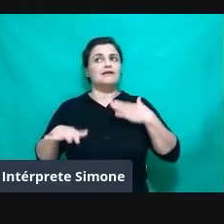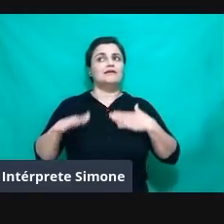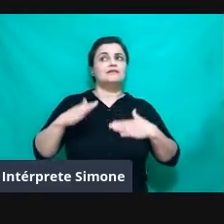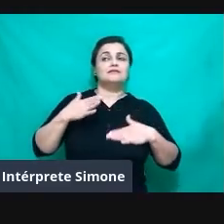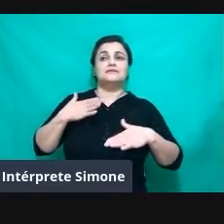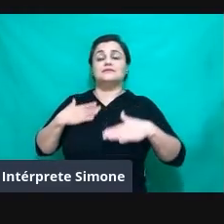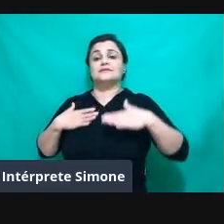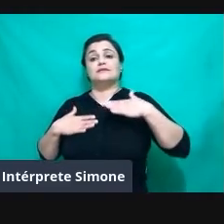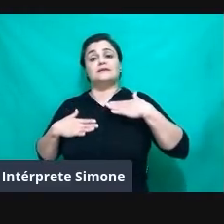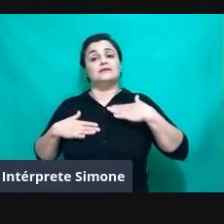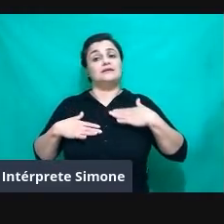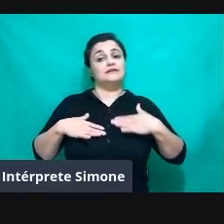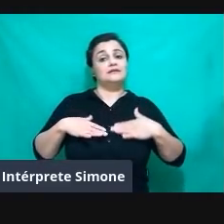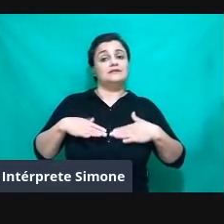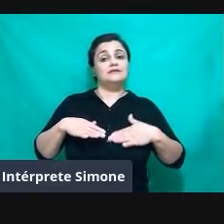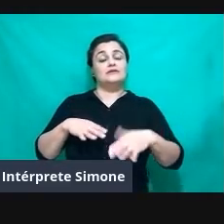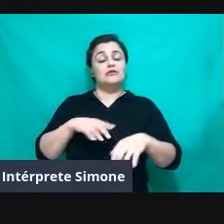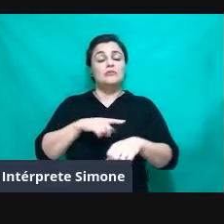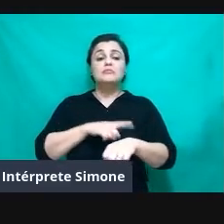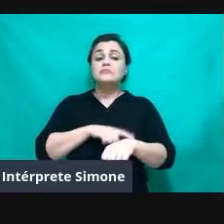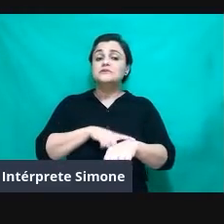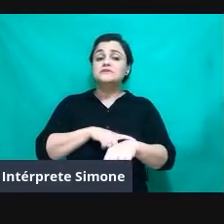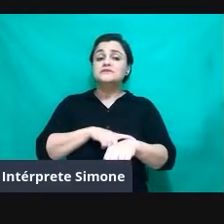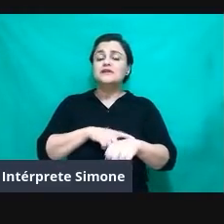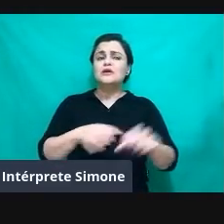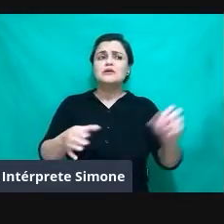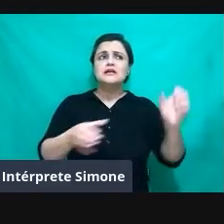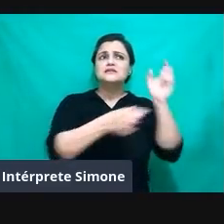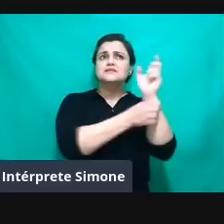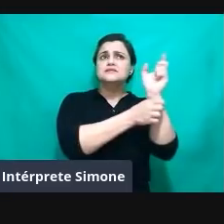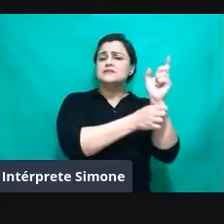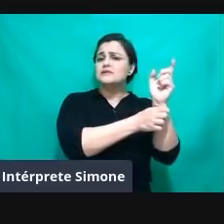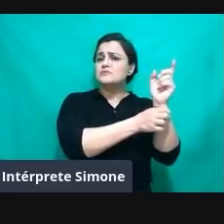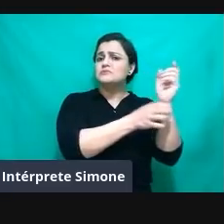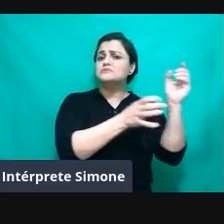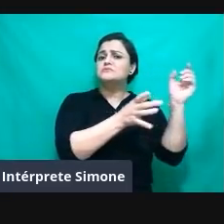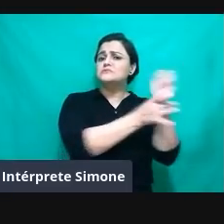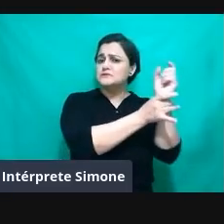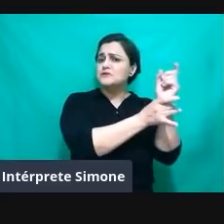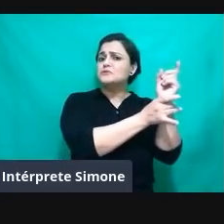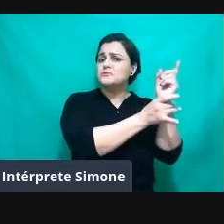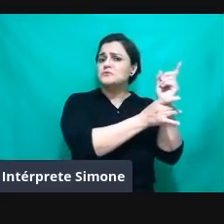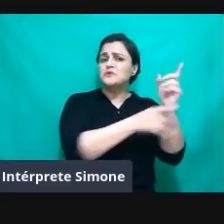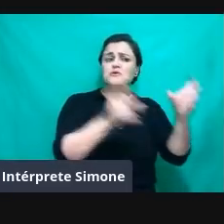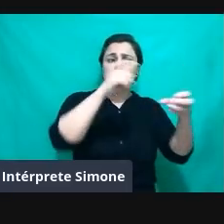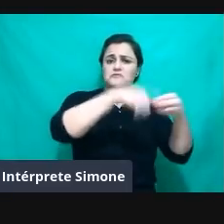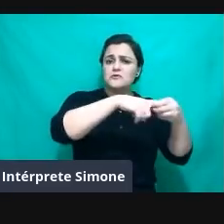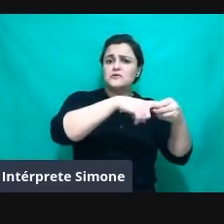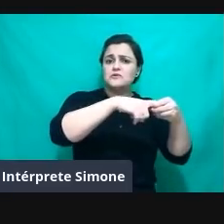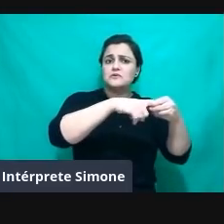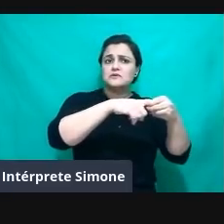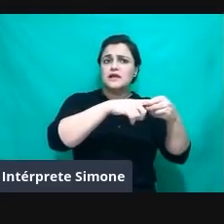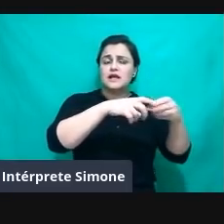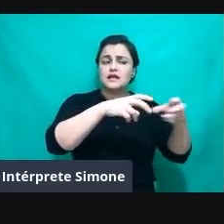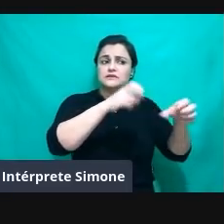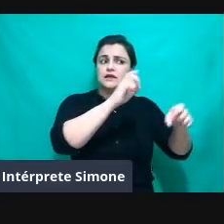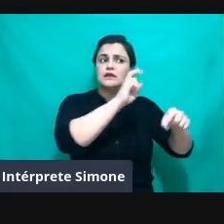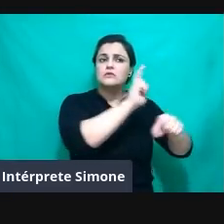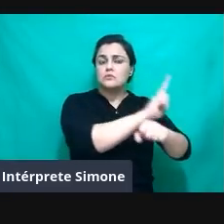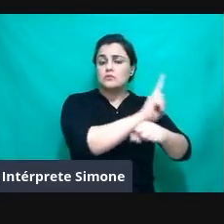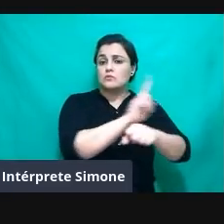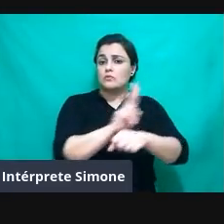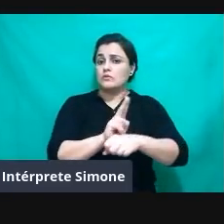nós temos que ter um planejamento, uma biossegurança, voltar com segurança. Então, vários setores estão se movimentando